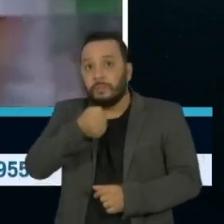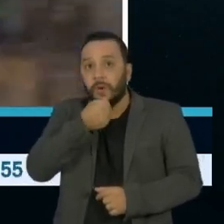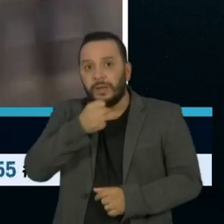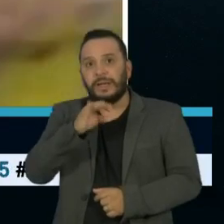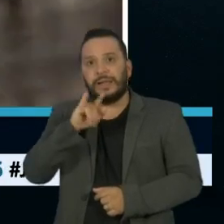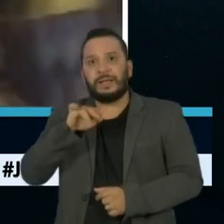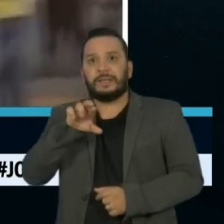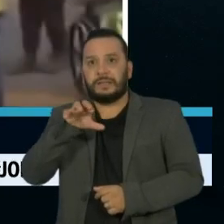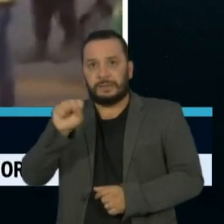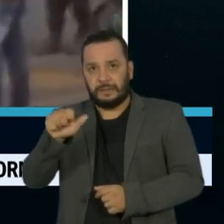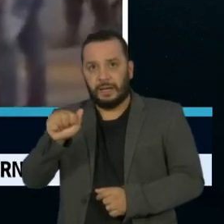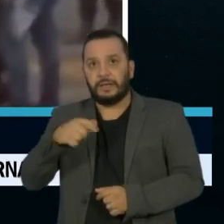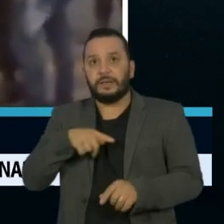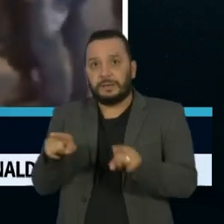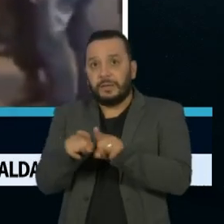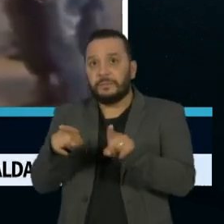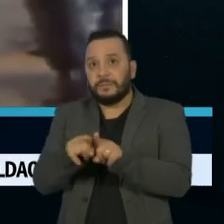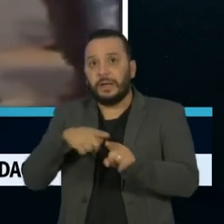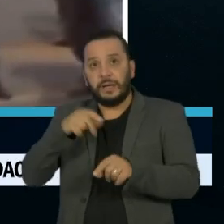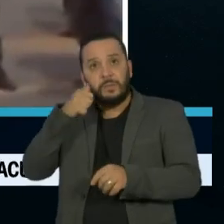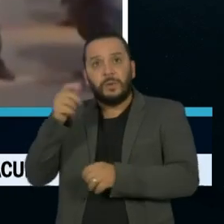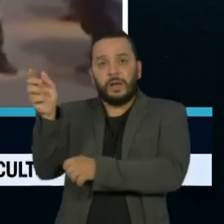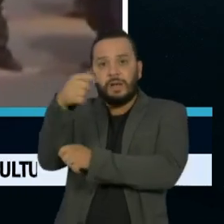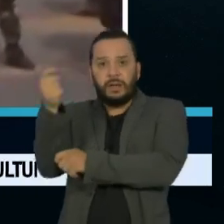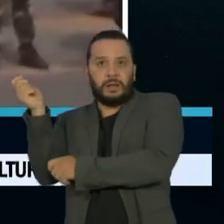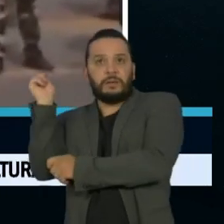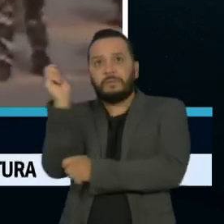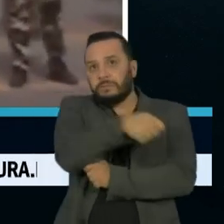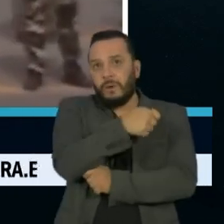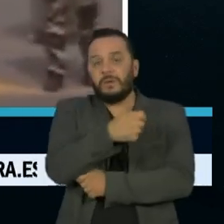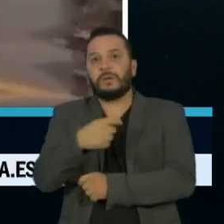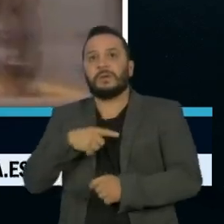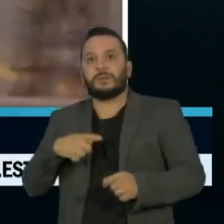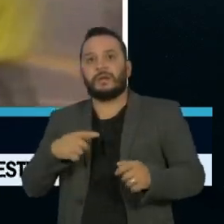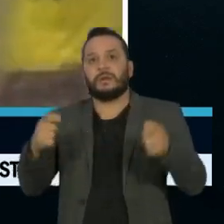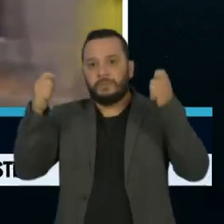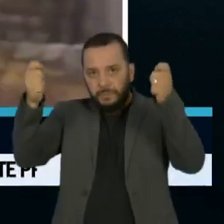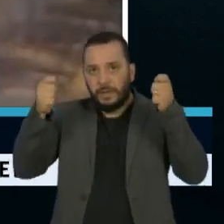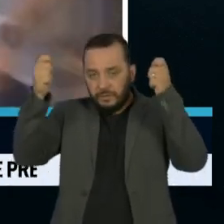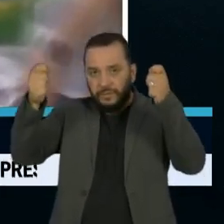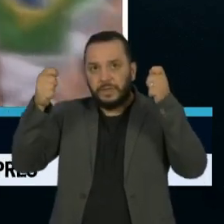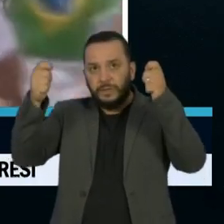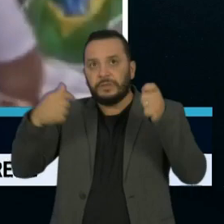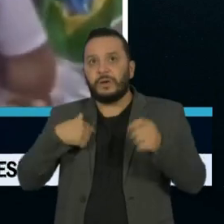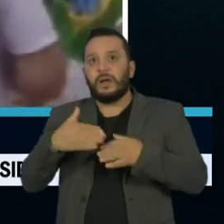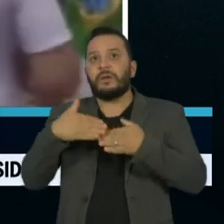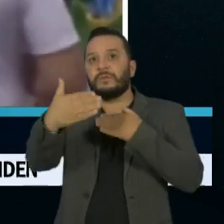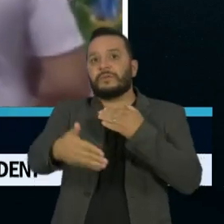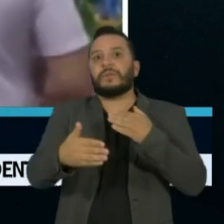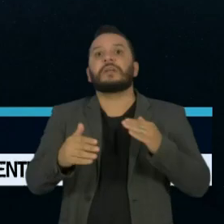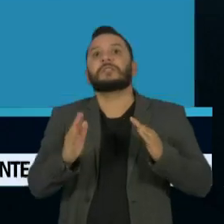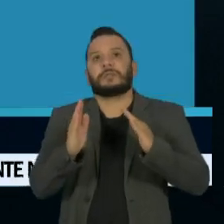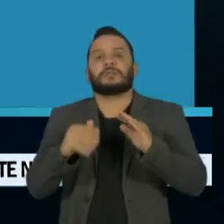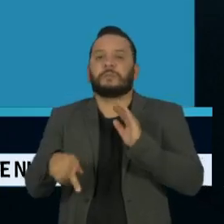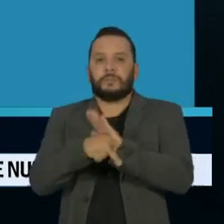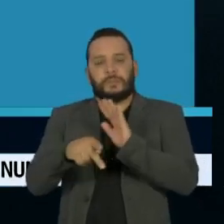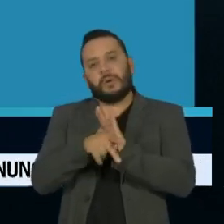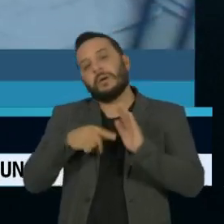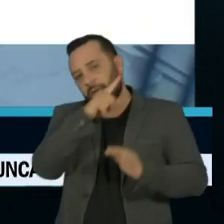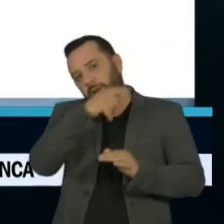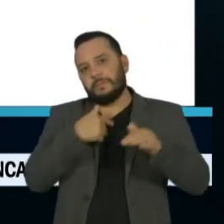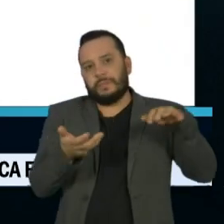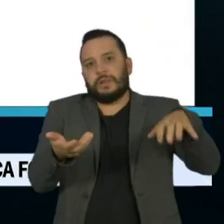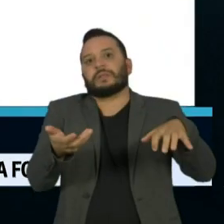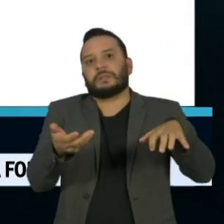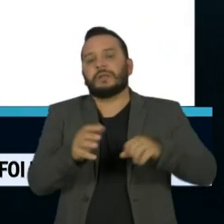Clarissa Oliveira, foi agredida com uma bandeirada durante uma manifestação em frente ao Palácio do Planalto. No ano